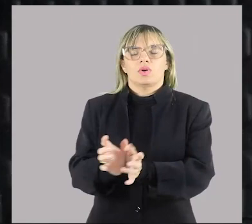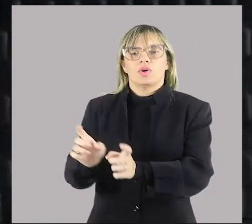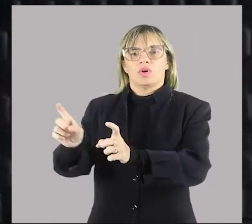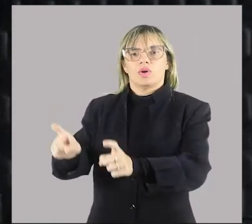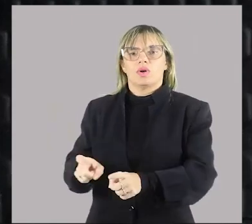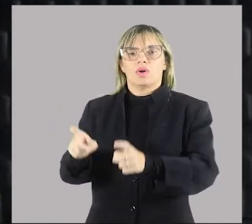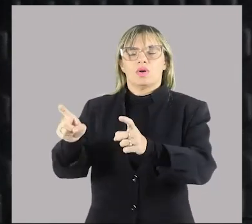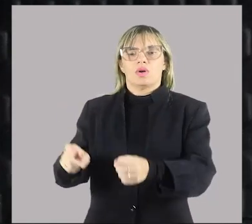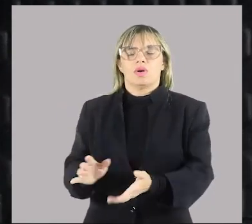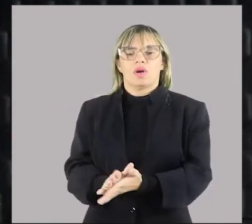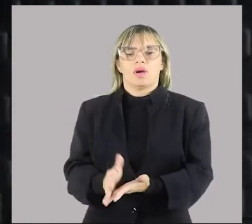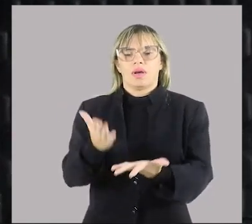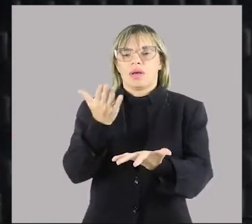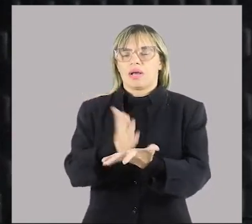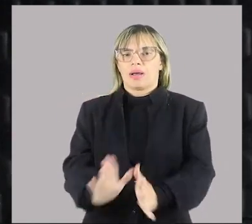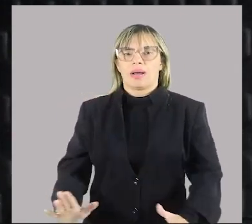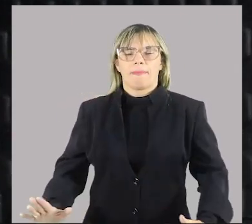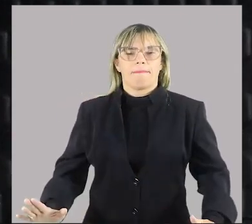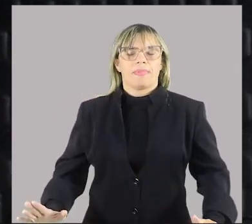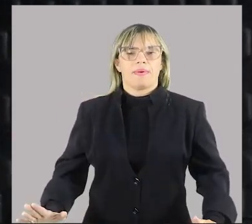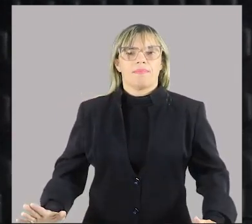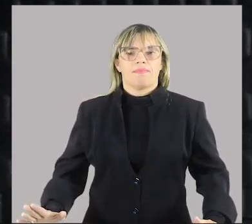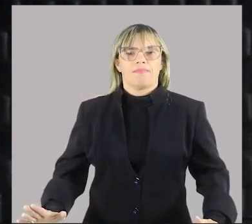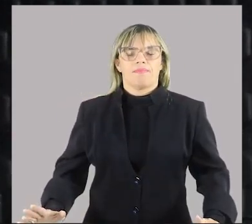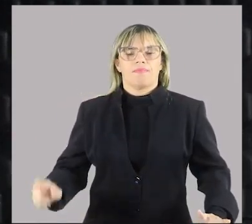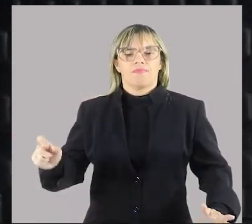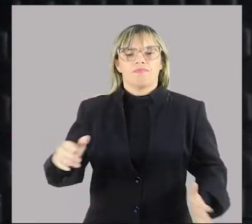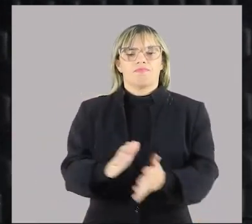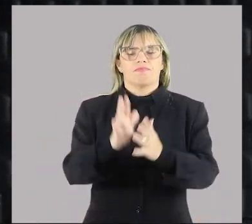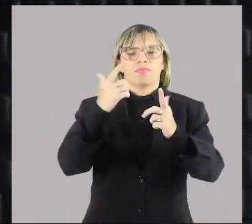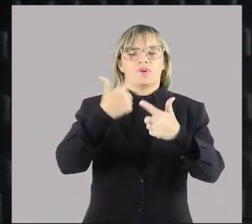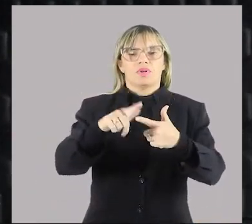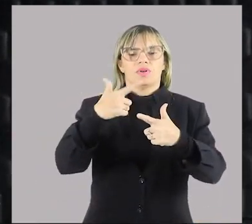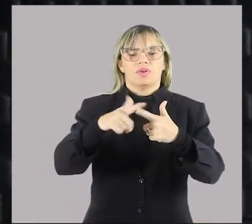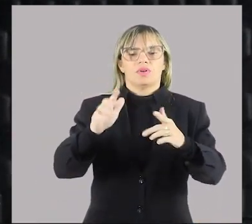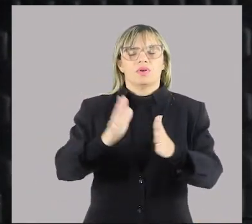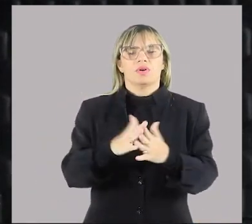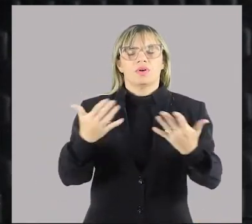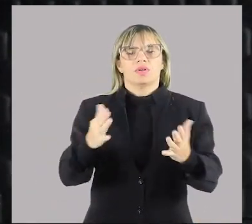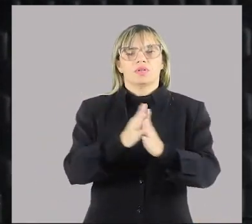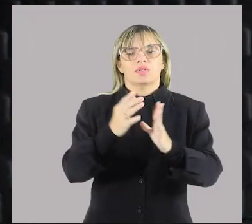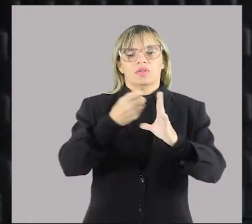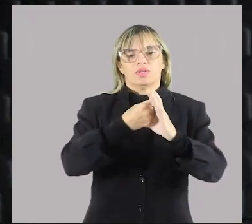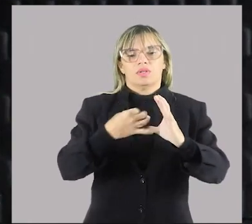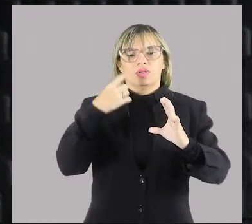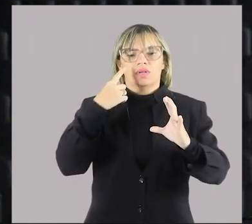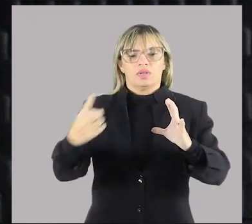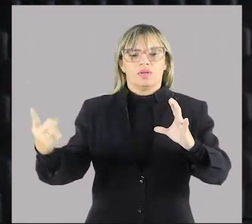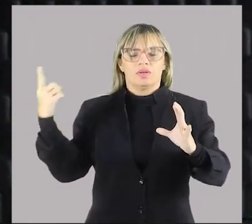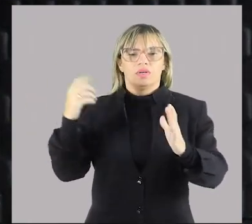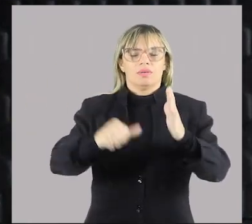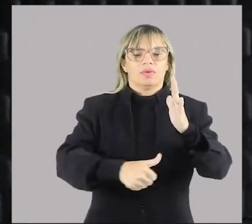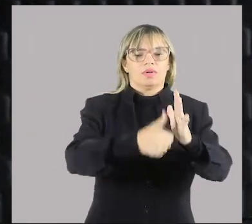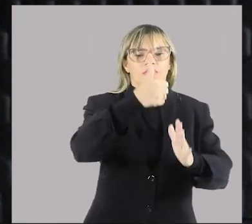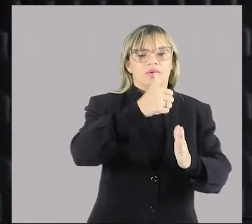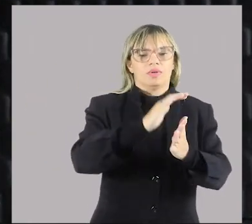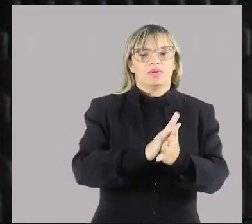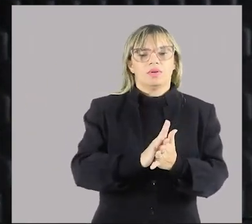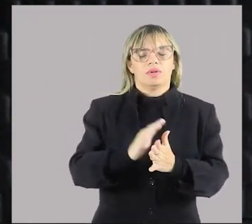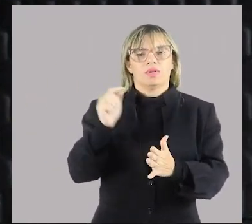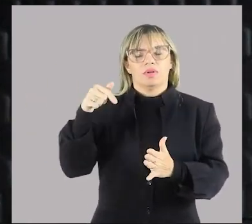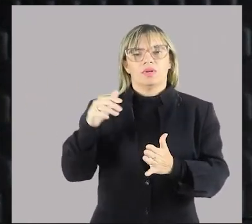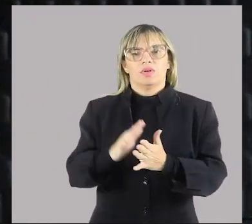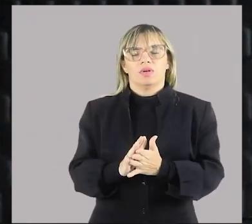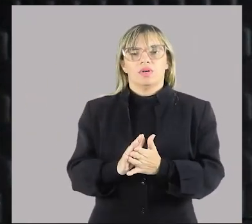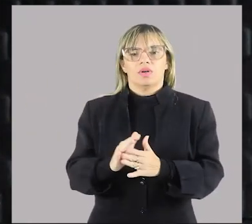deteriorar, comece a entrar em crise. Entre esses elementos, um deles é o crescimento